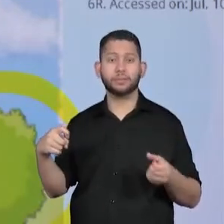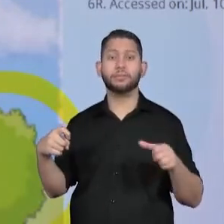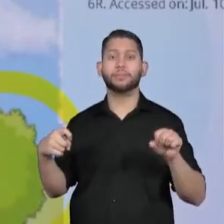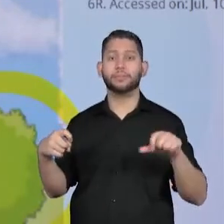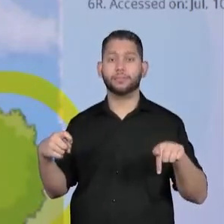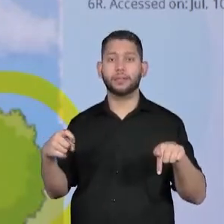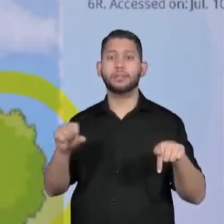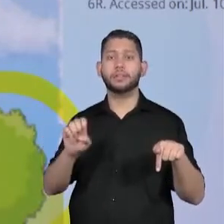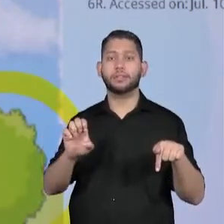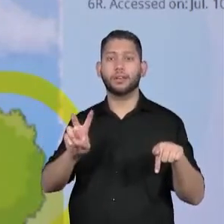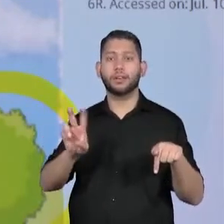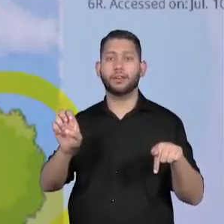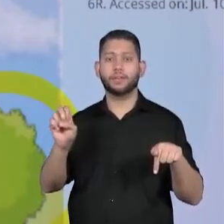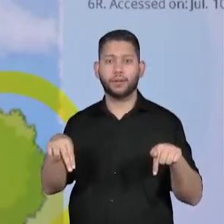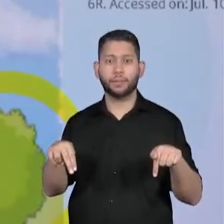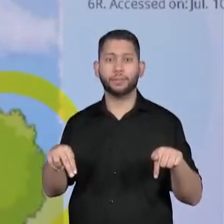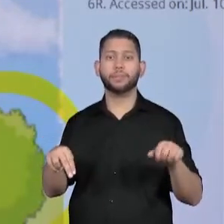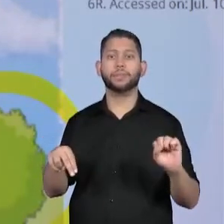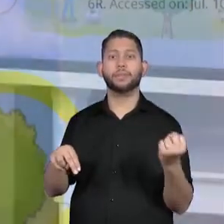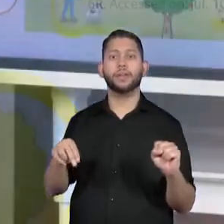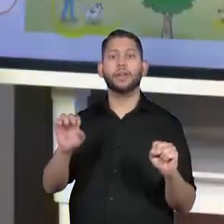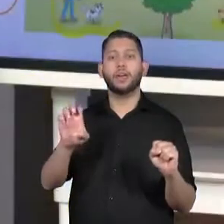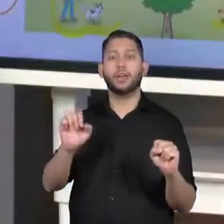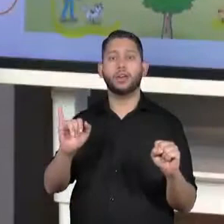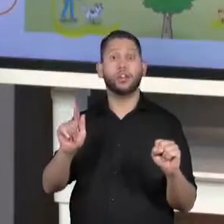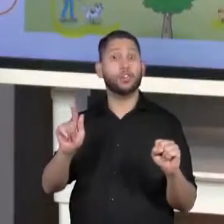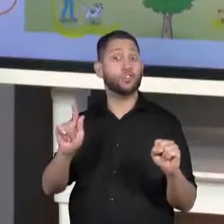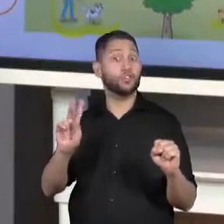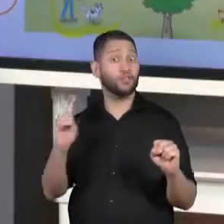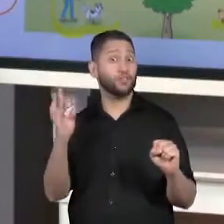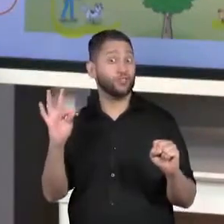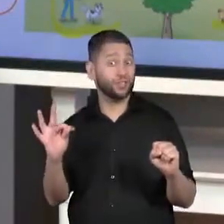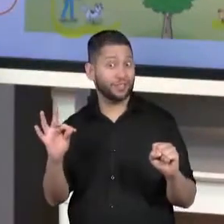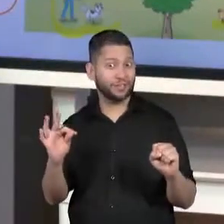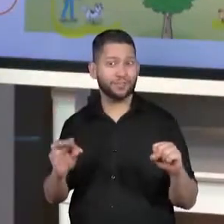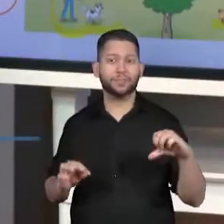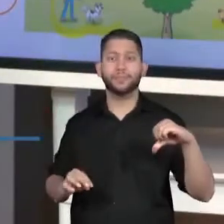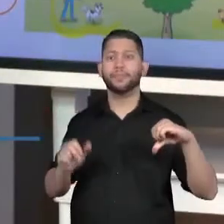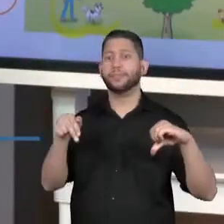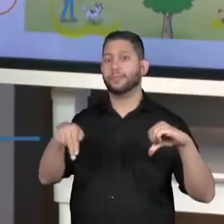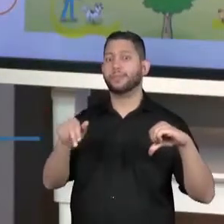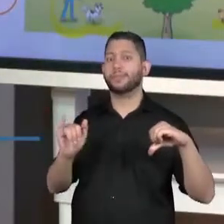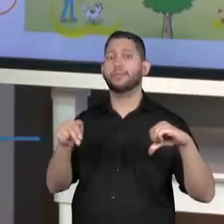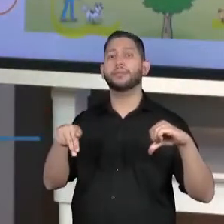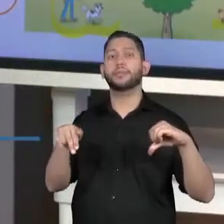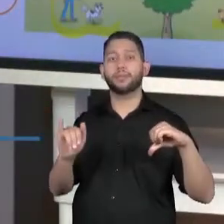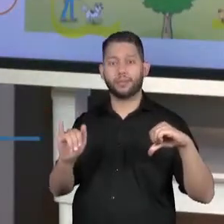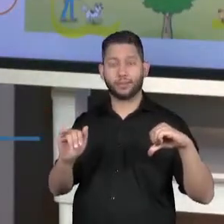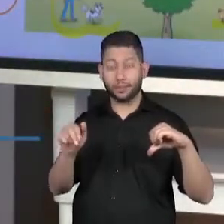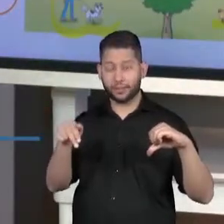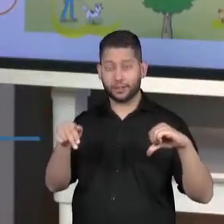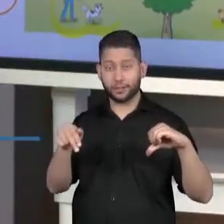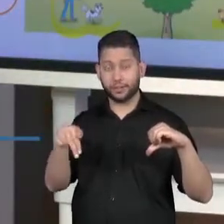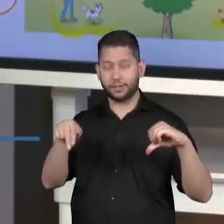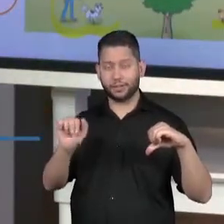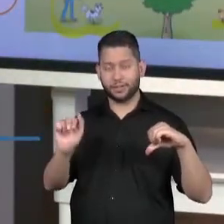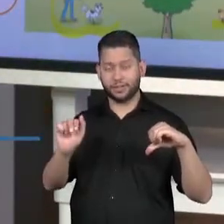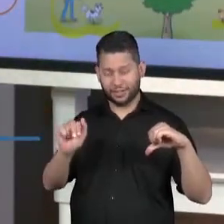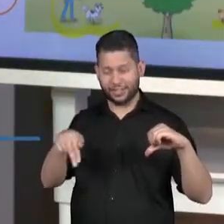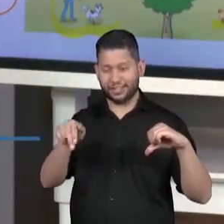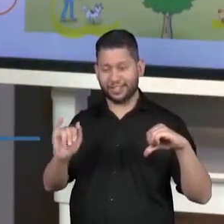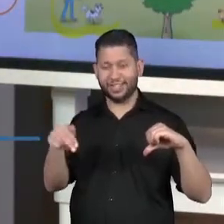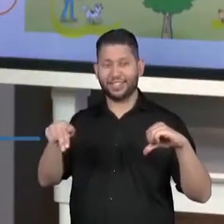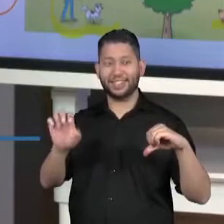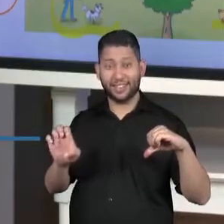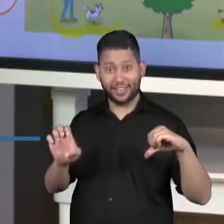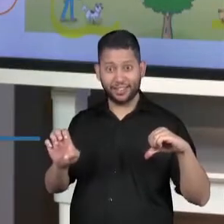10 pássaros na nossa imagem. E perceberam? Então, a Nina já deu um toque ali para a gente e falou assim, I love the colors. Então, eu posso usar todas essas